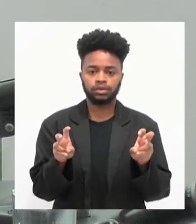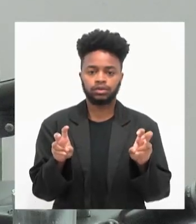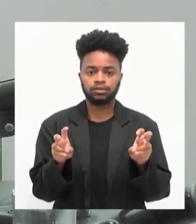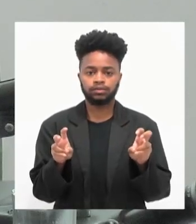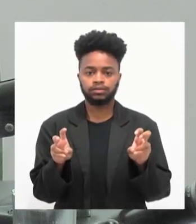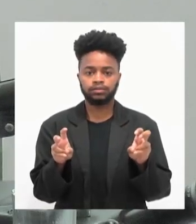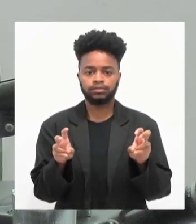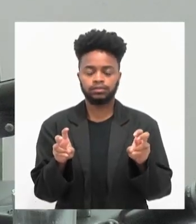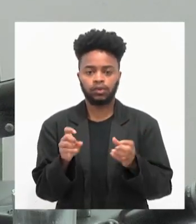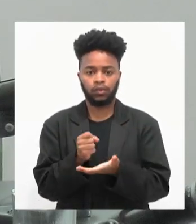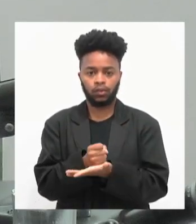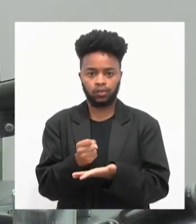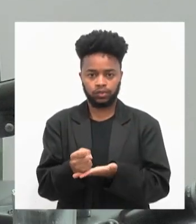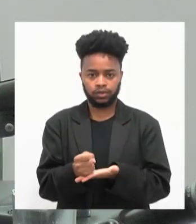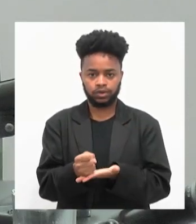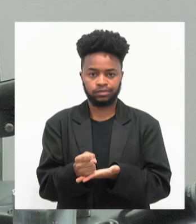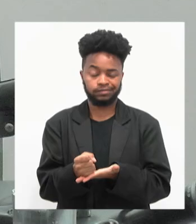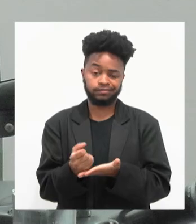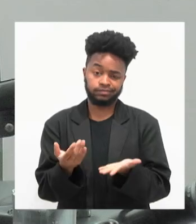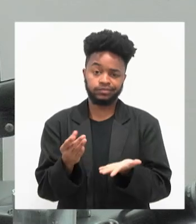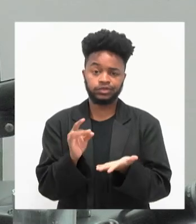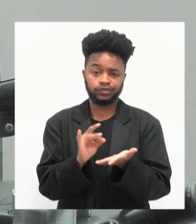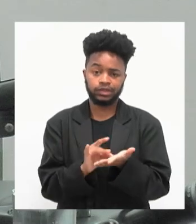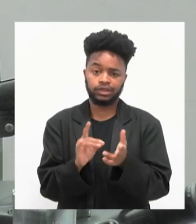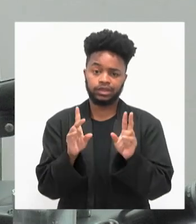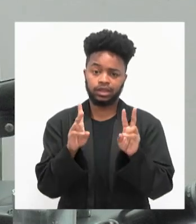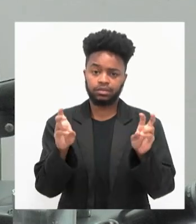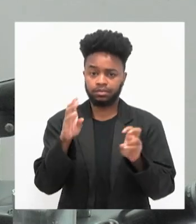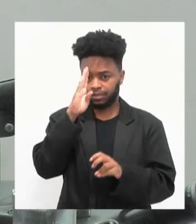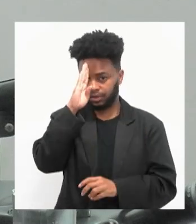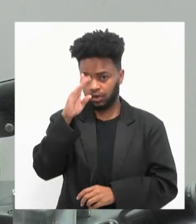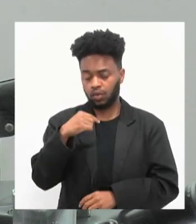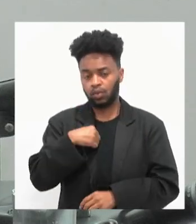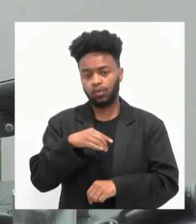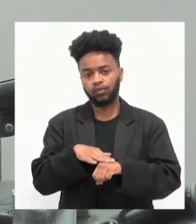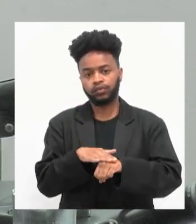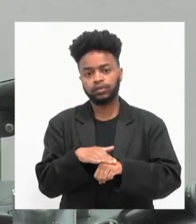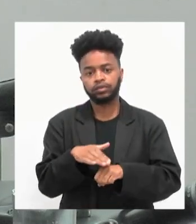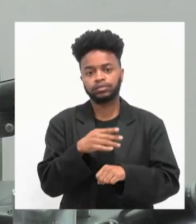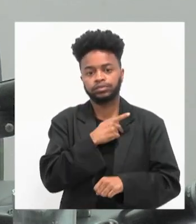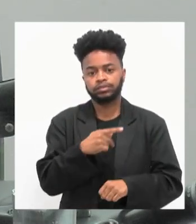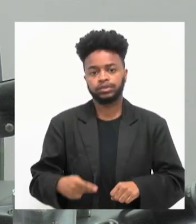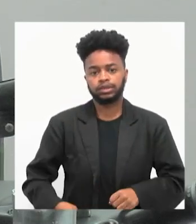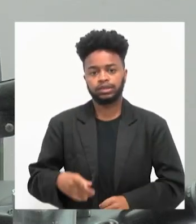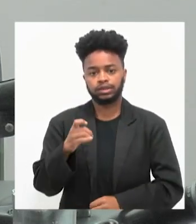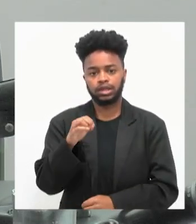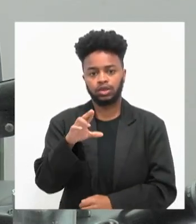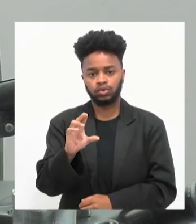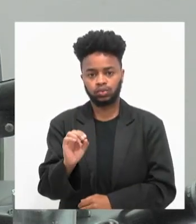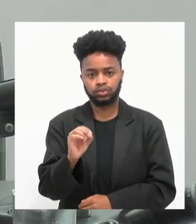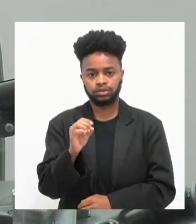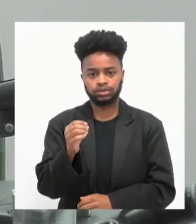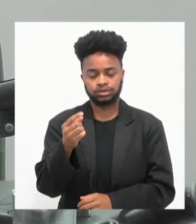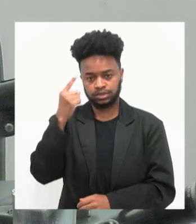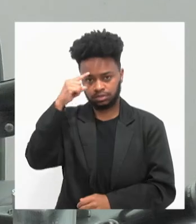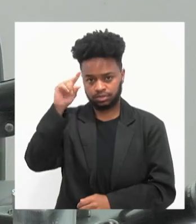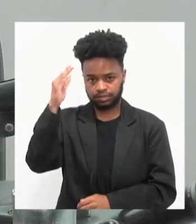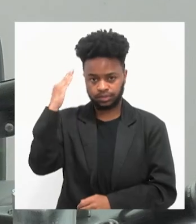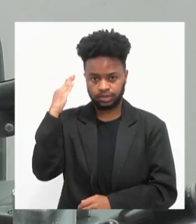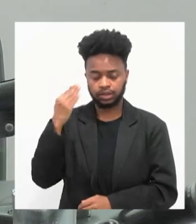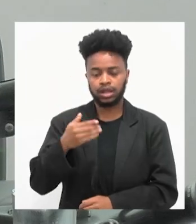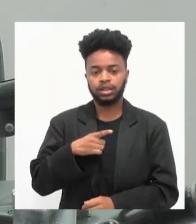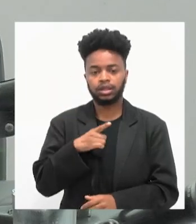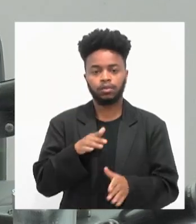ao consórcio, é o grande cerne da questão. Eu, conversando com o presidente do DETRO na semana passada, já havia um movimento interno no